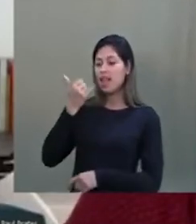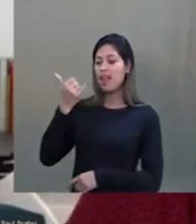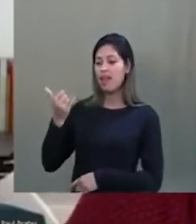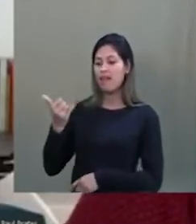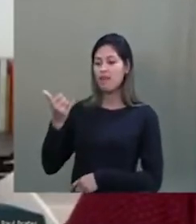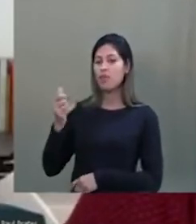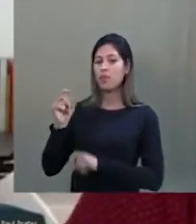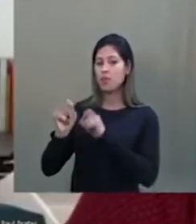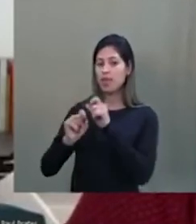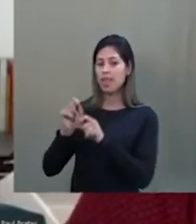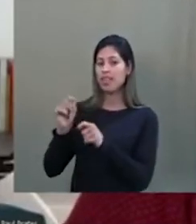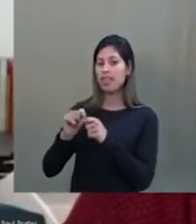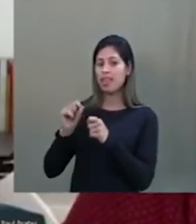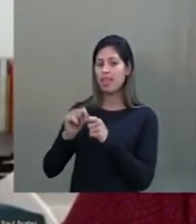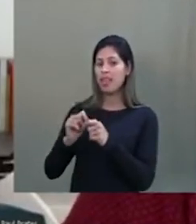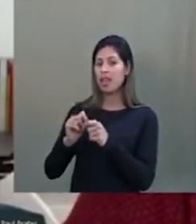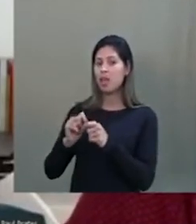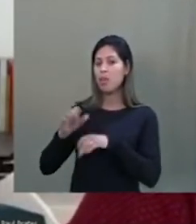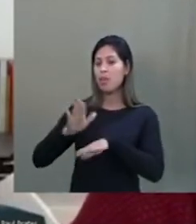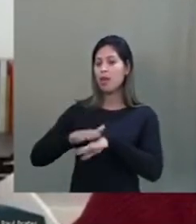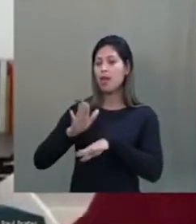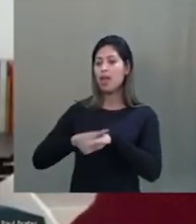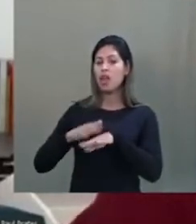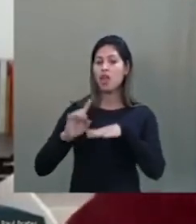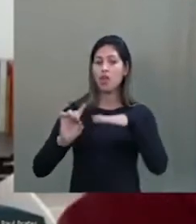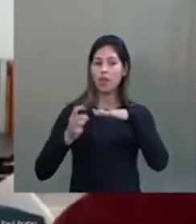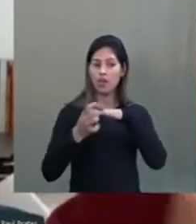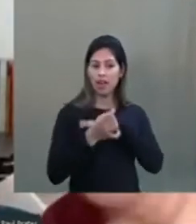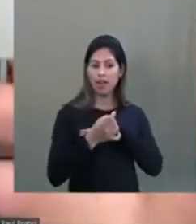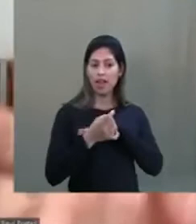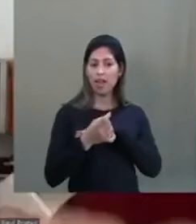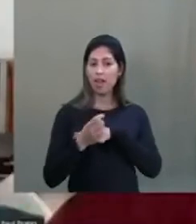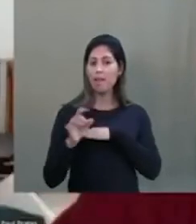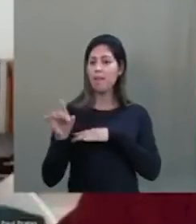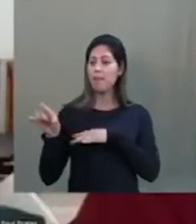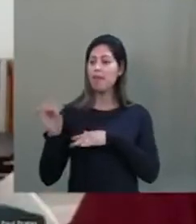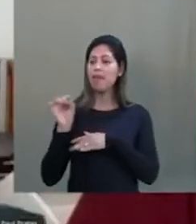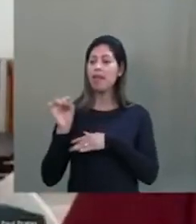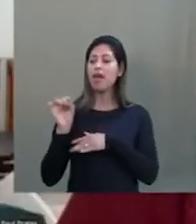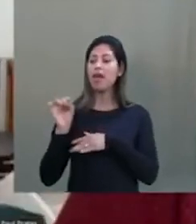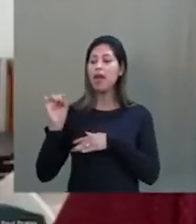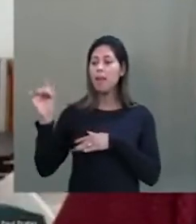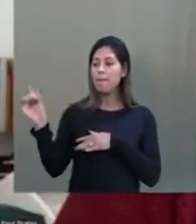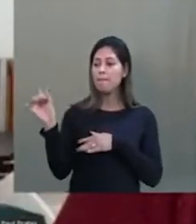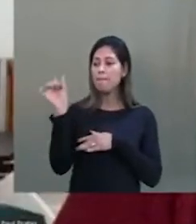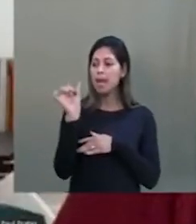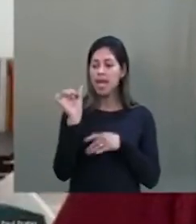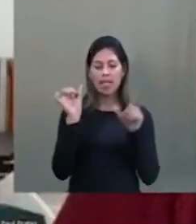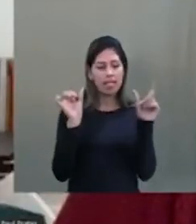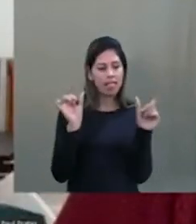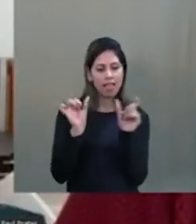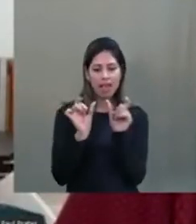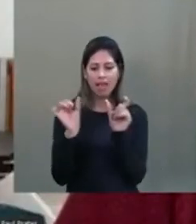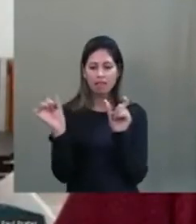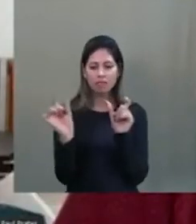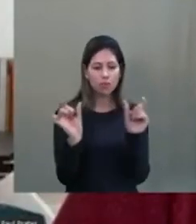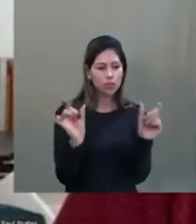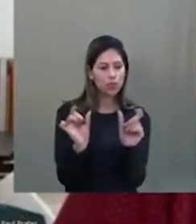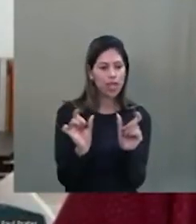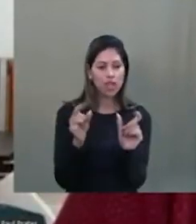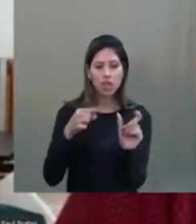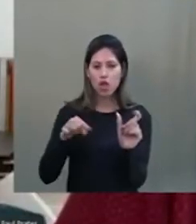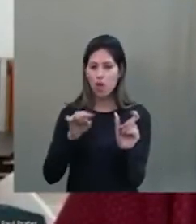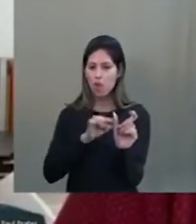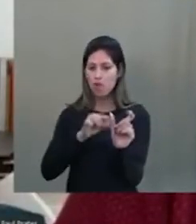de fabricações de fake news, podem pegar pedaços das nossas falas e achar que nós estamos votando não